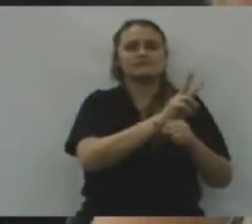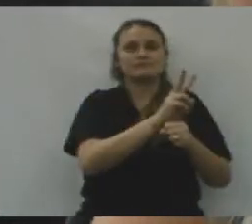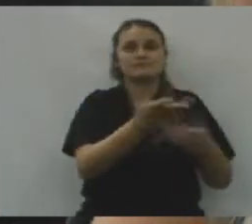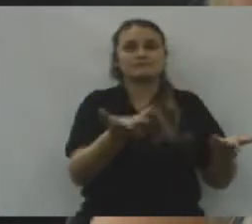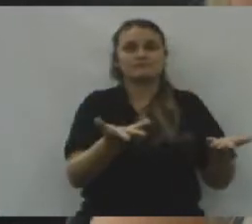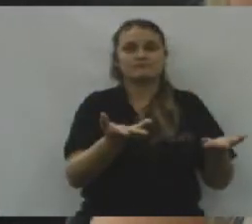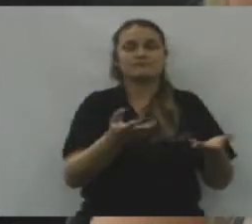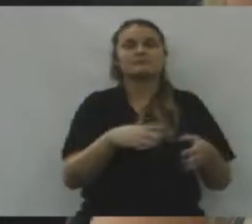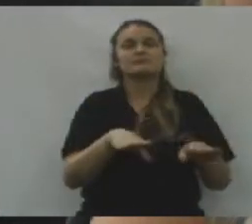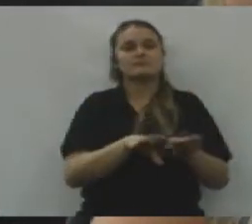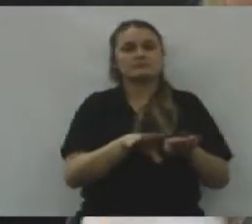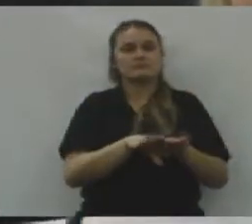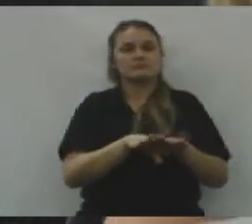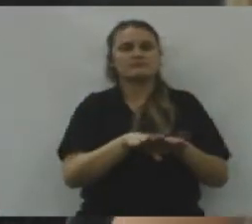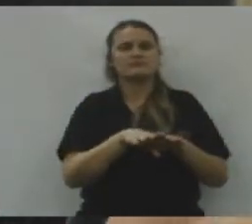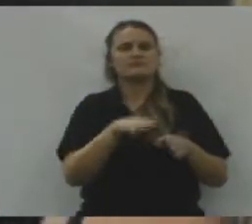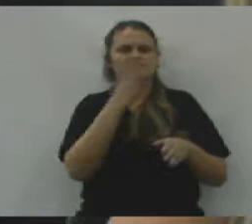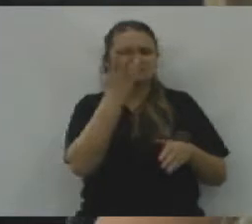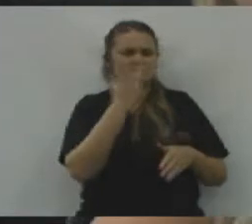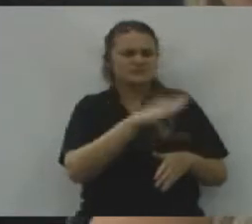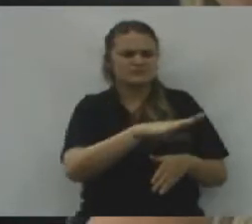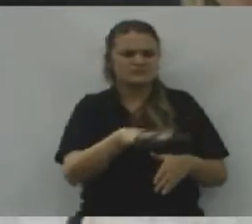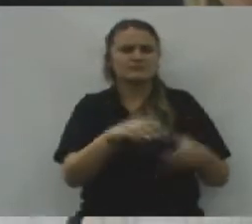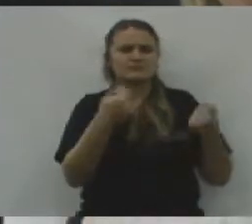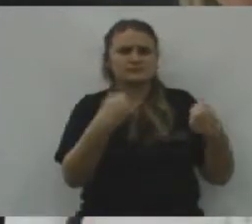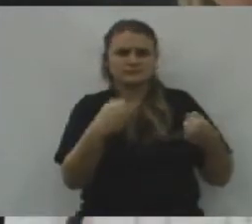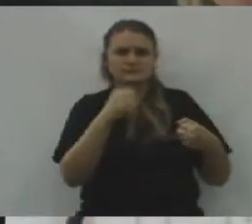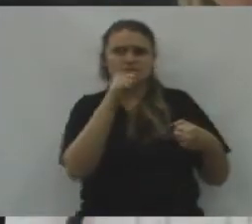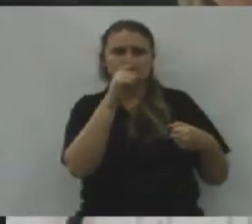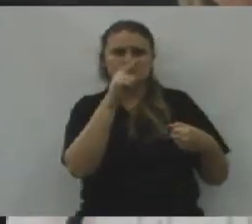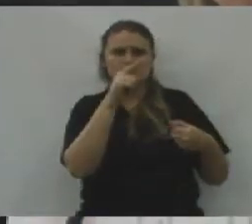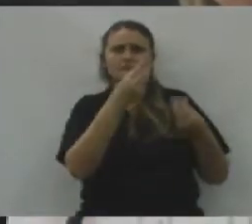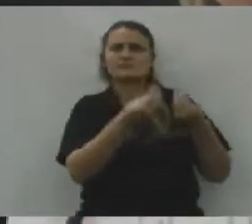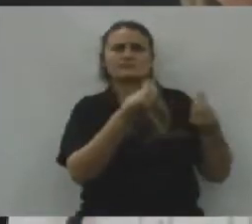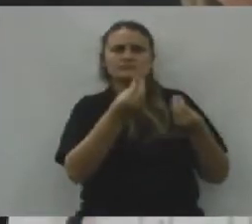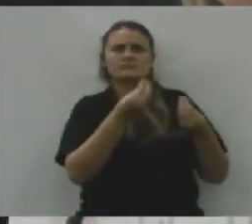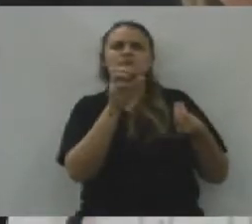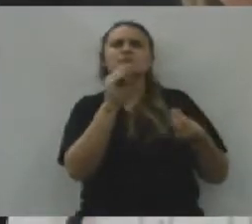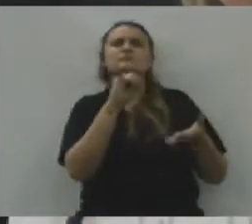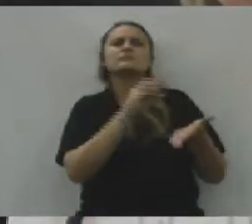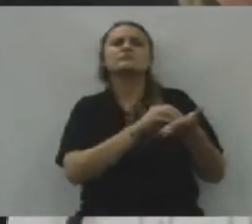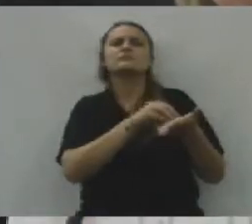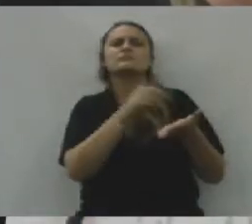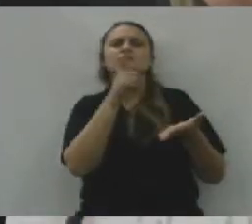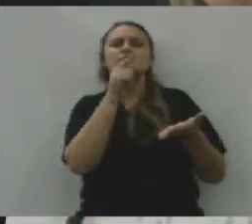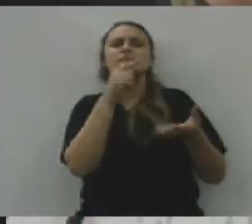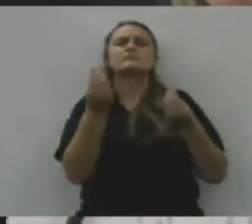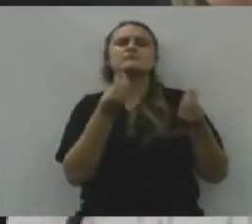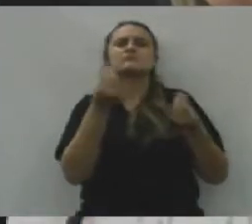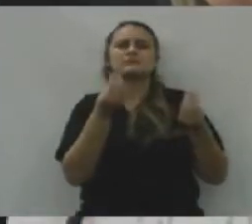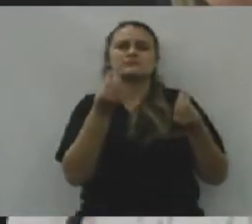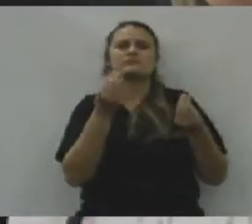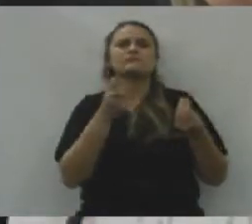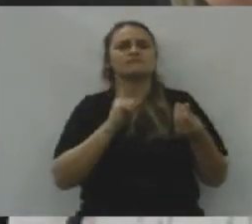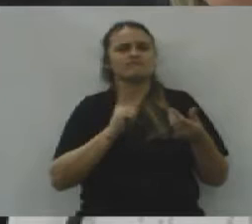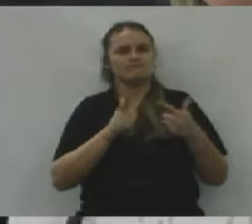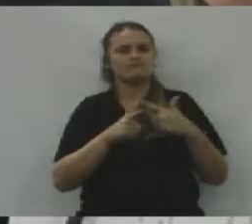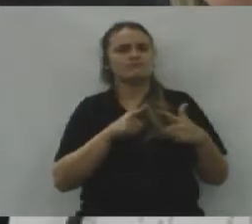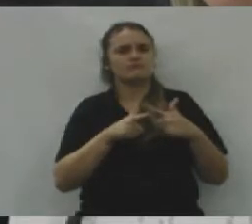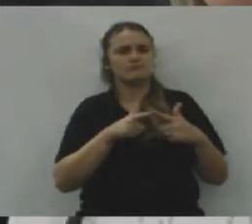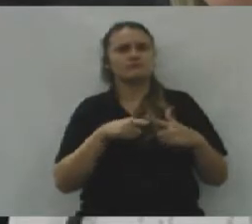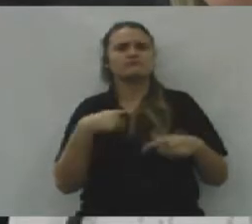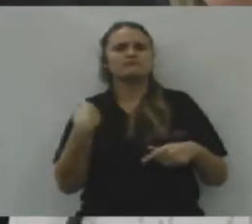né, que eles precisarão dar um jeito lá no centro de educação infantil, caso falte água? Porque